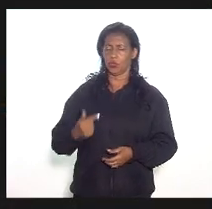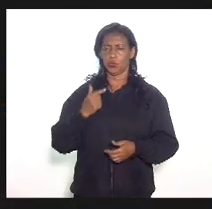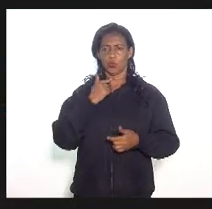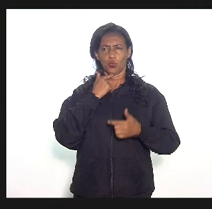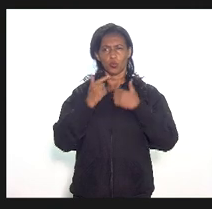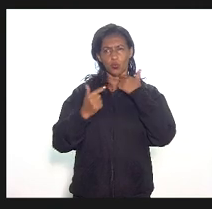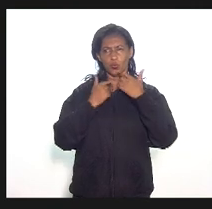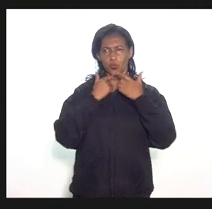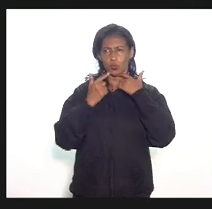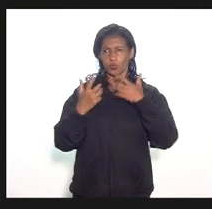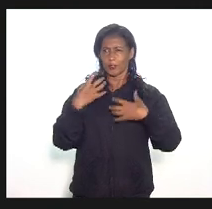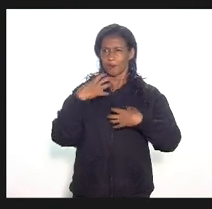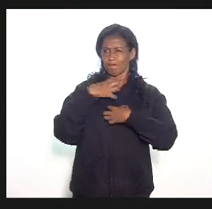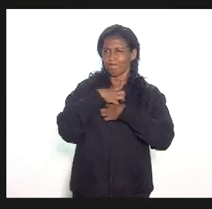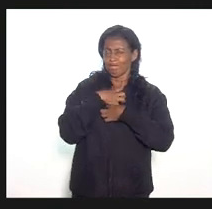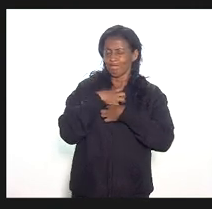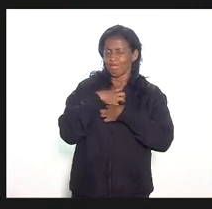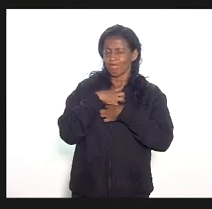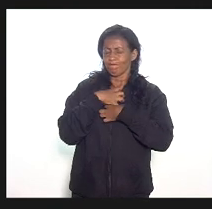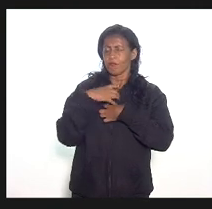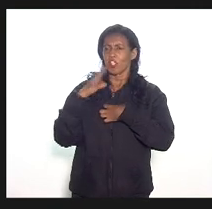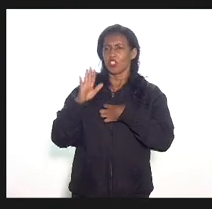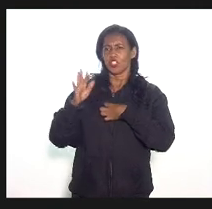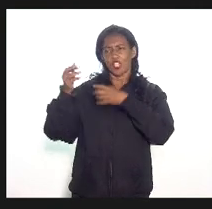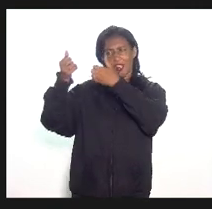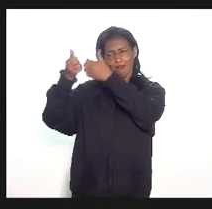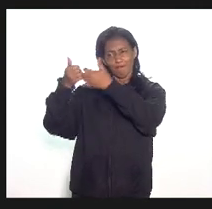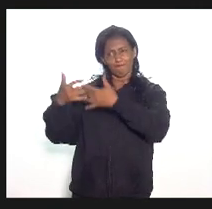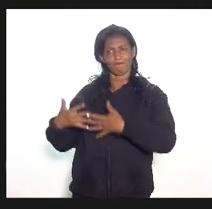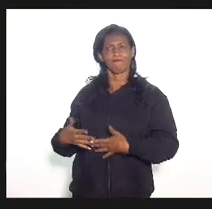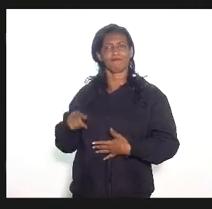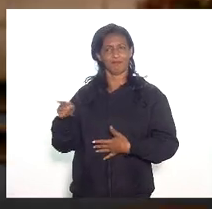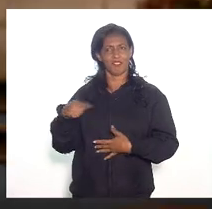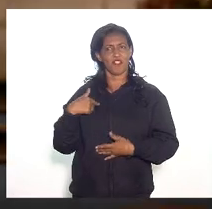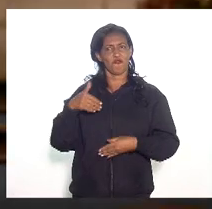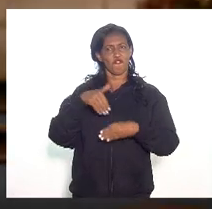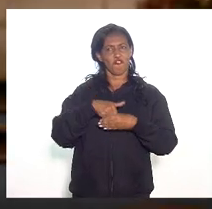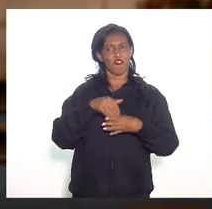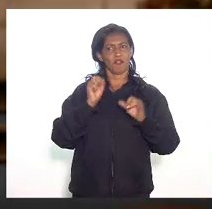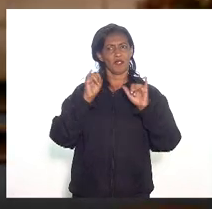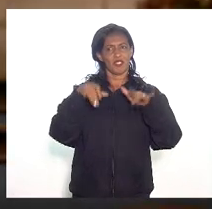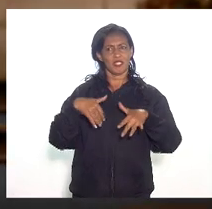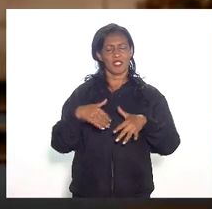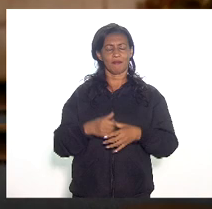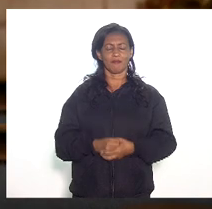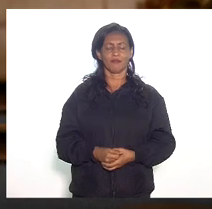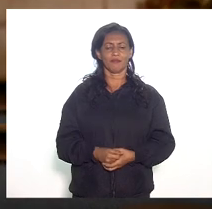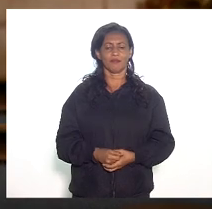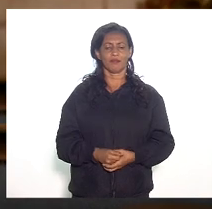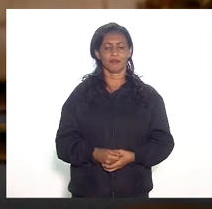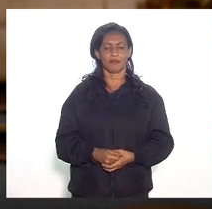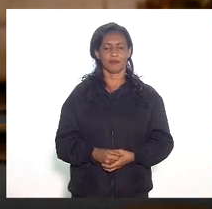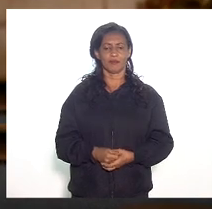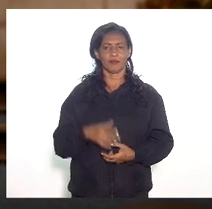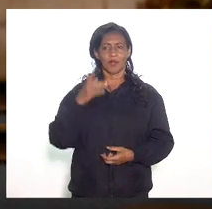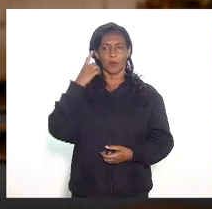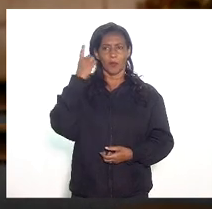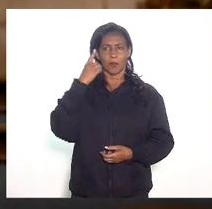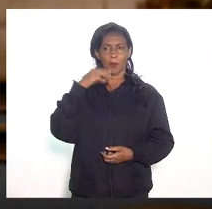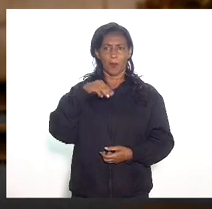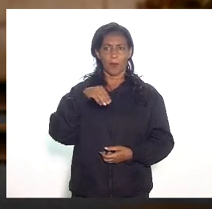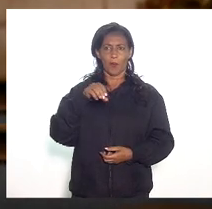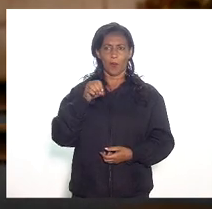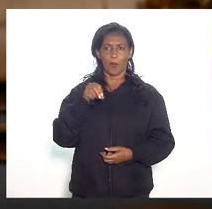foram dirimidas pelo substitutivo portanto eu voto sim deputado Max Lemos votou sim deputada Mônica Francisco